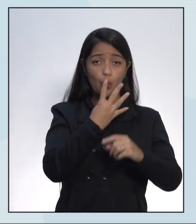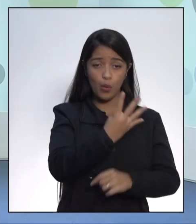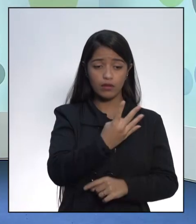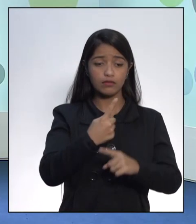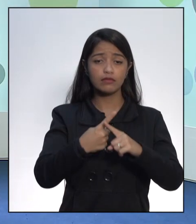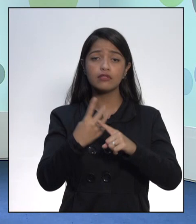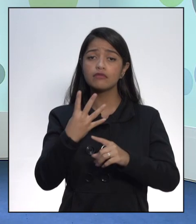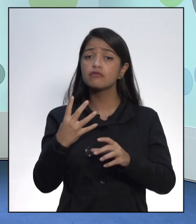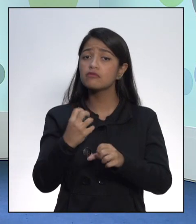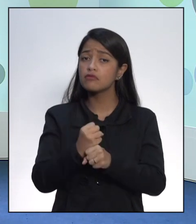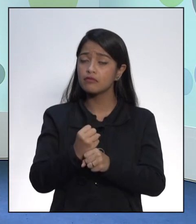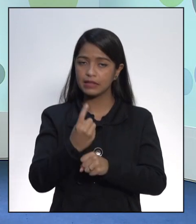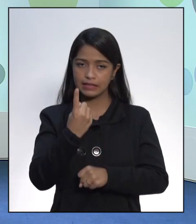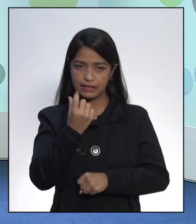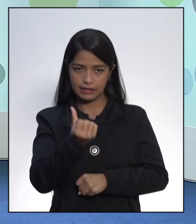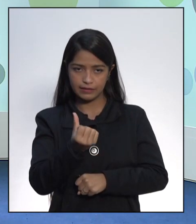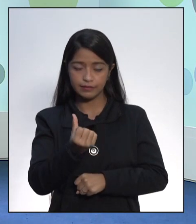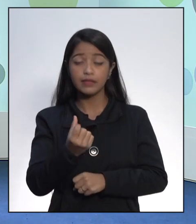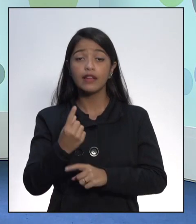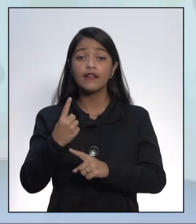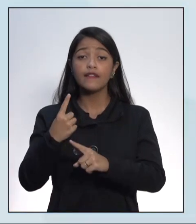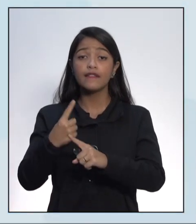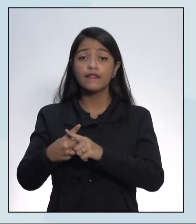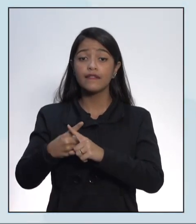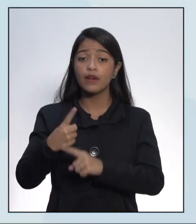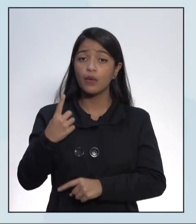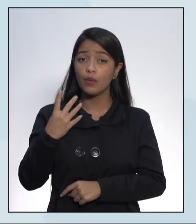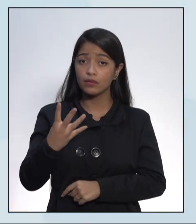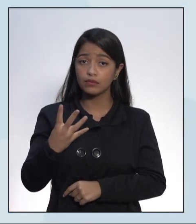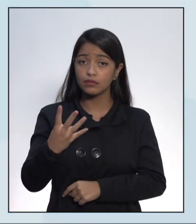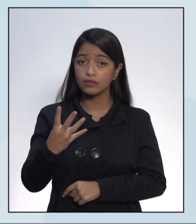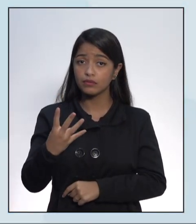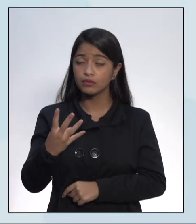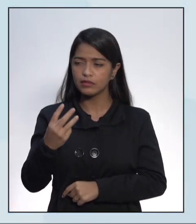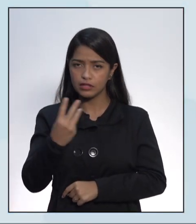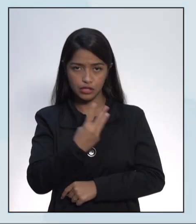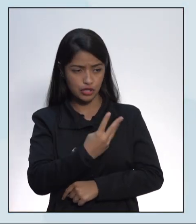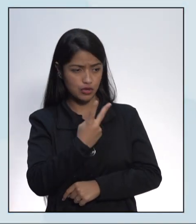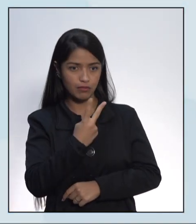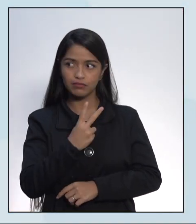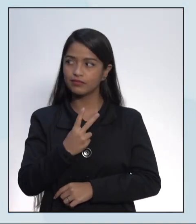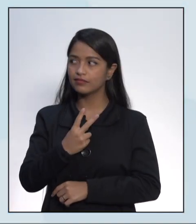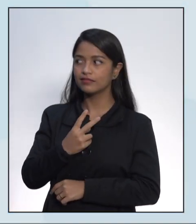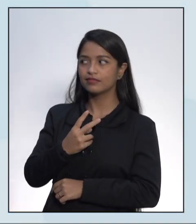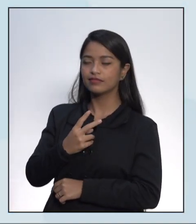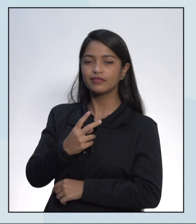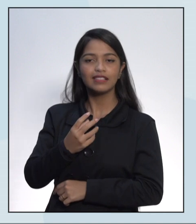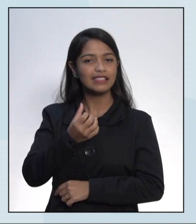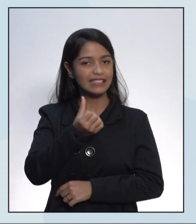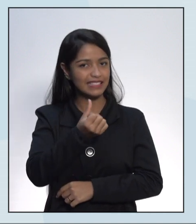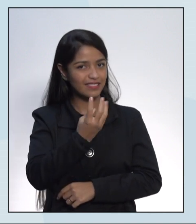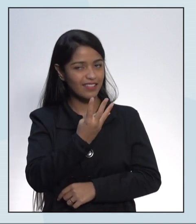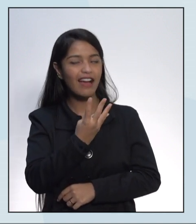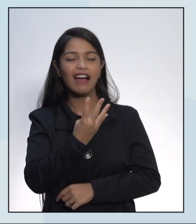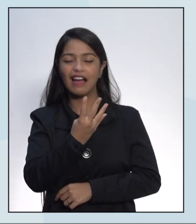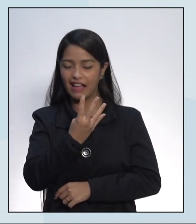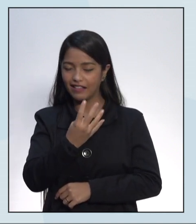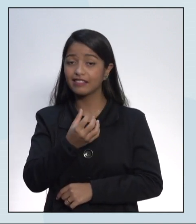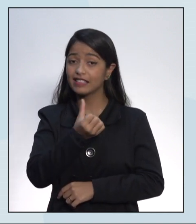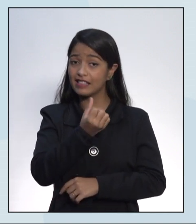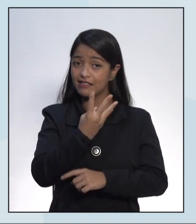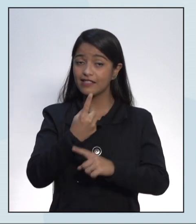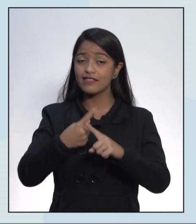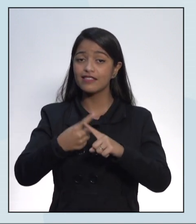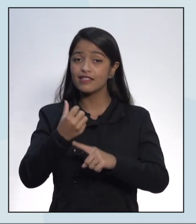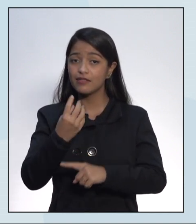Vezes 4... 32. Opa! Não, 64, não é isso? Oh, vezes 4... 256. É isso aí,